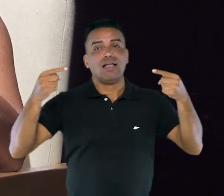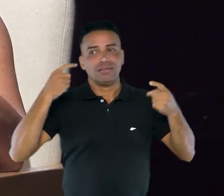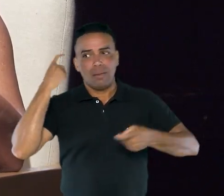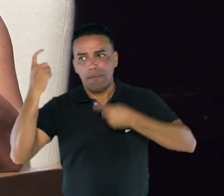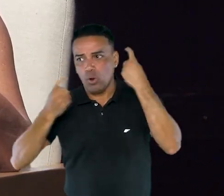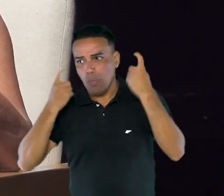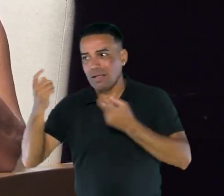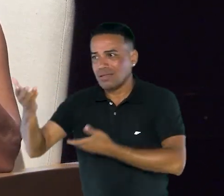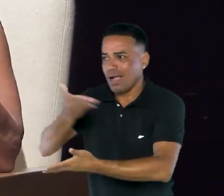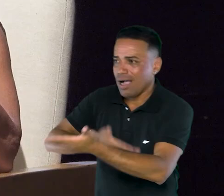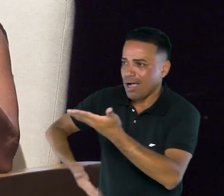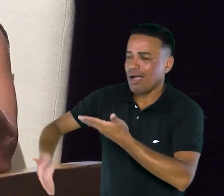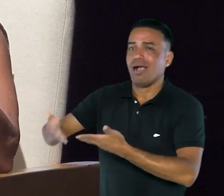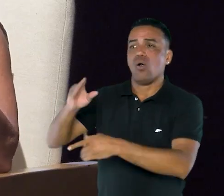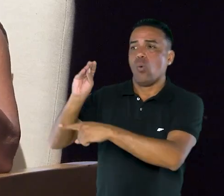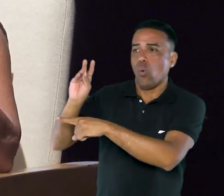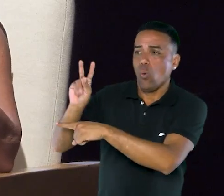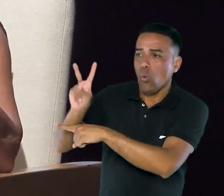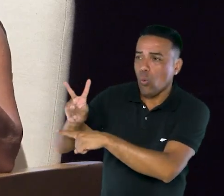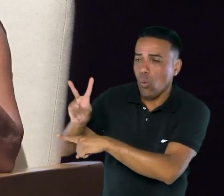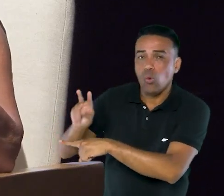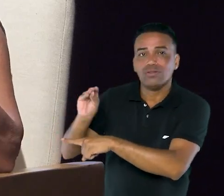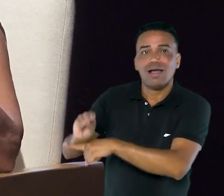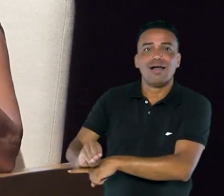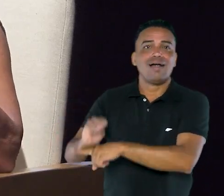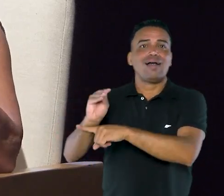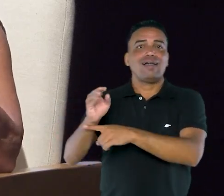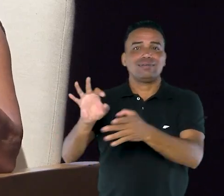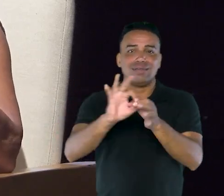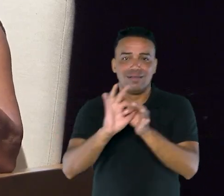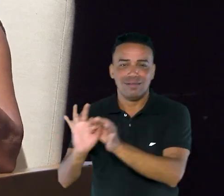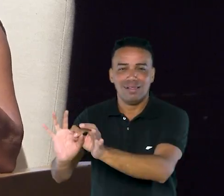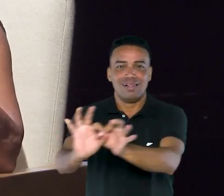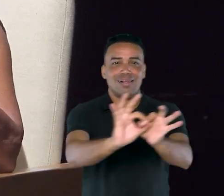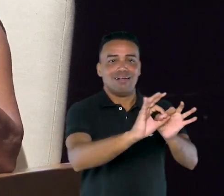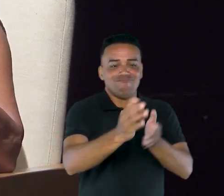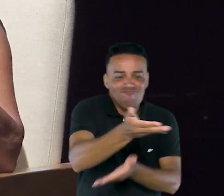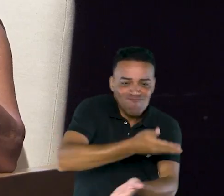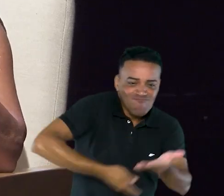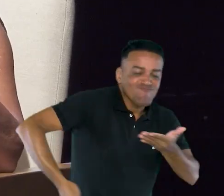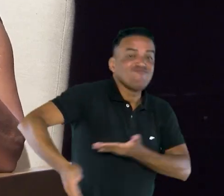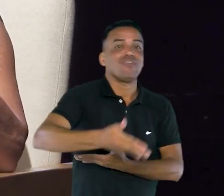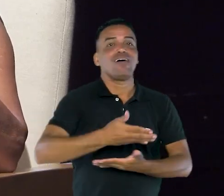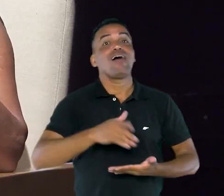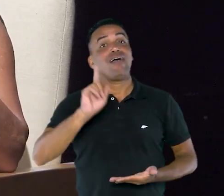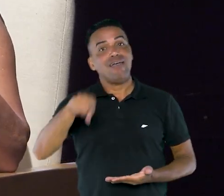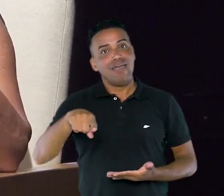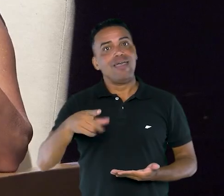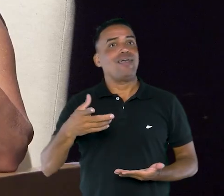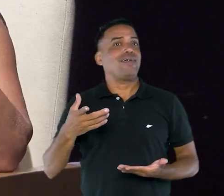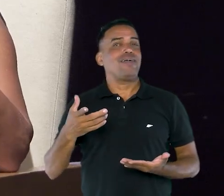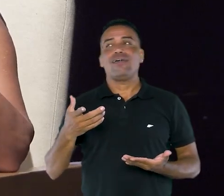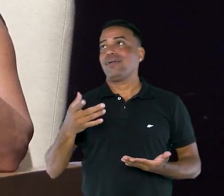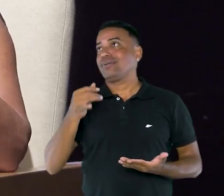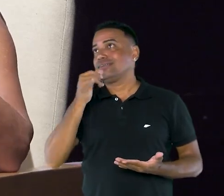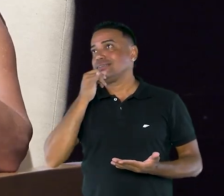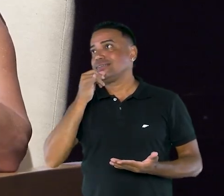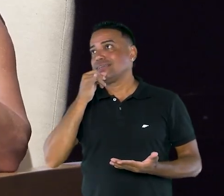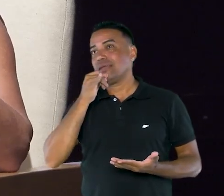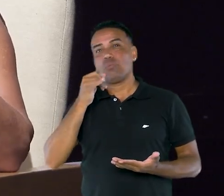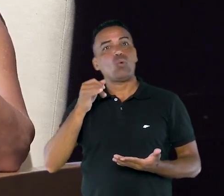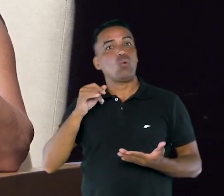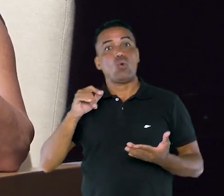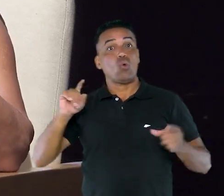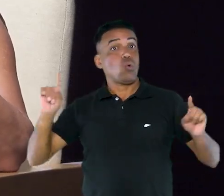com o outro, esse irmanamento, essa fraternidade com o outro, é uma coisa muito,